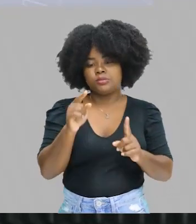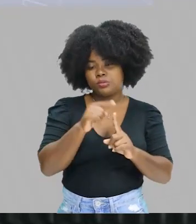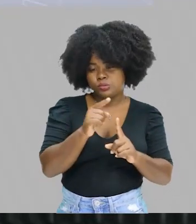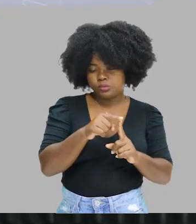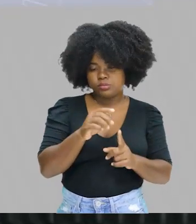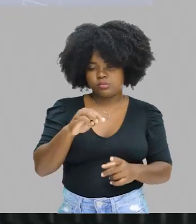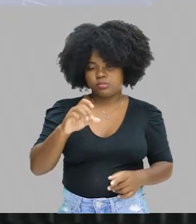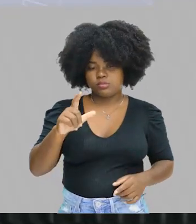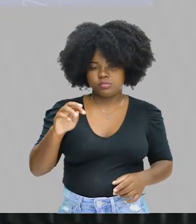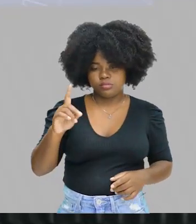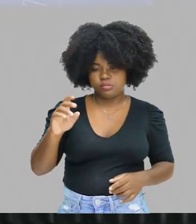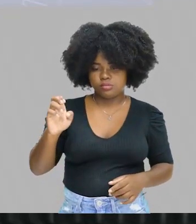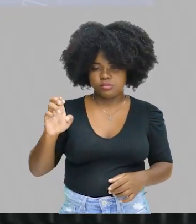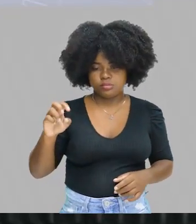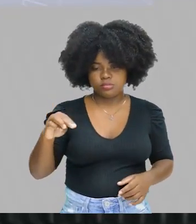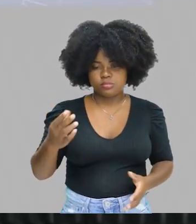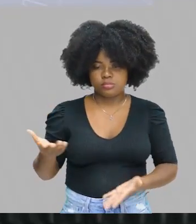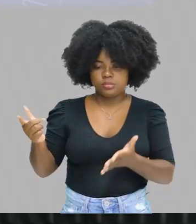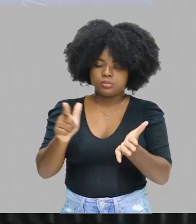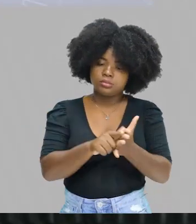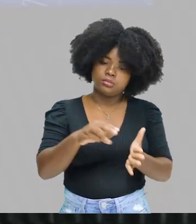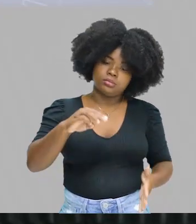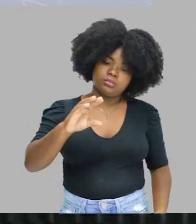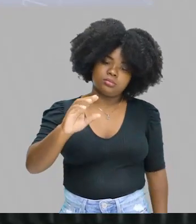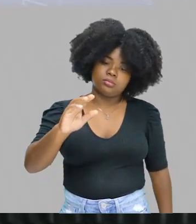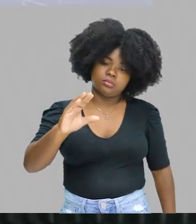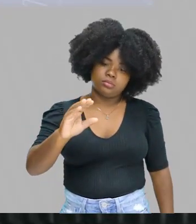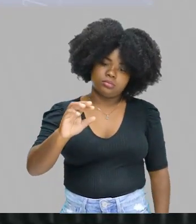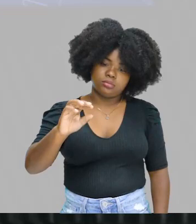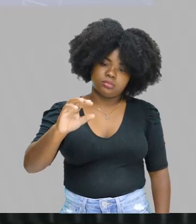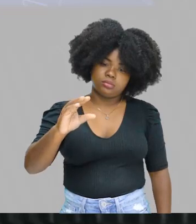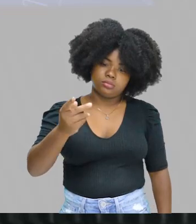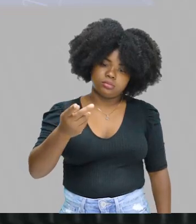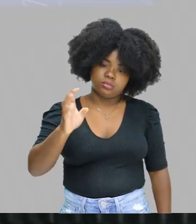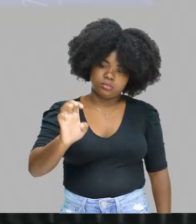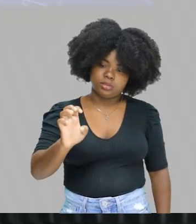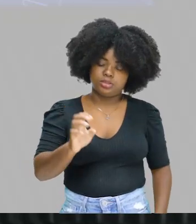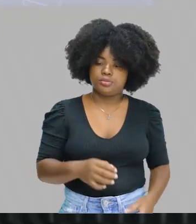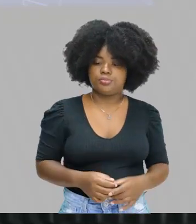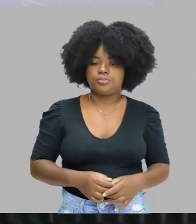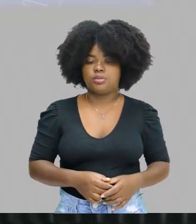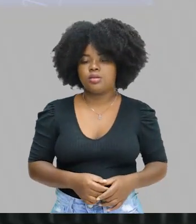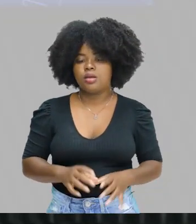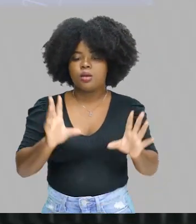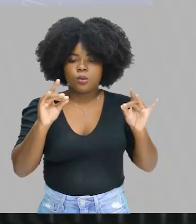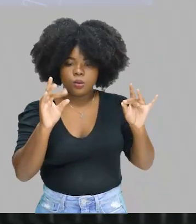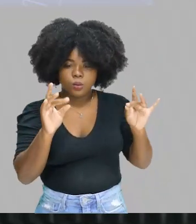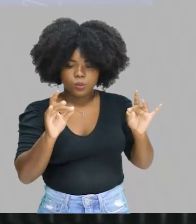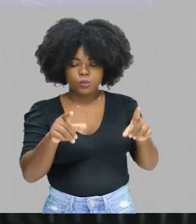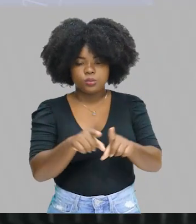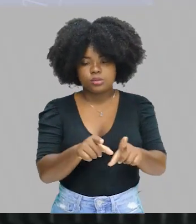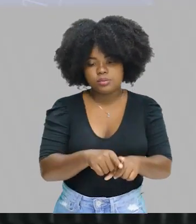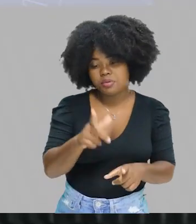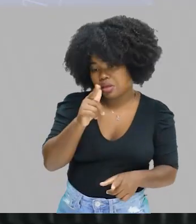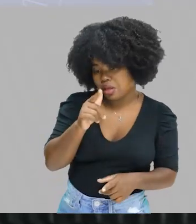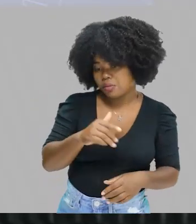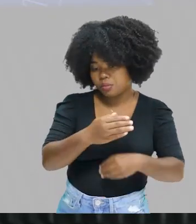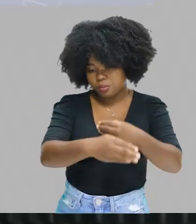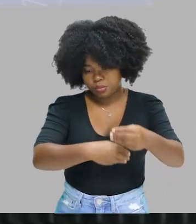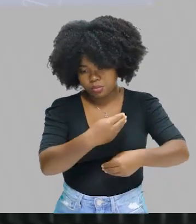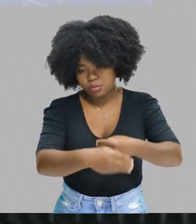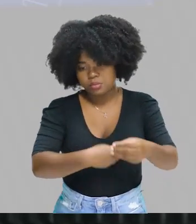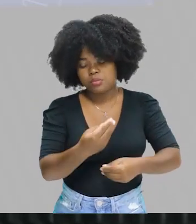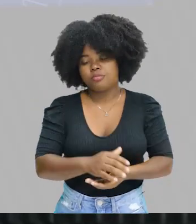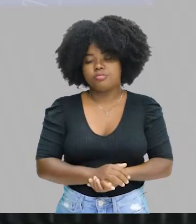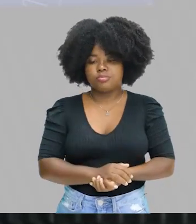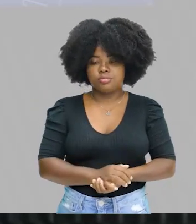moldagem com essa modelagem com papel machê. Uma, simples, cola, água e papel higiênico. Um balão,